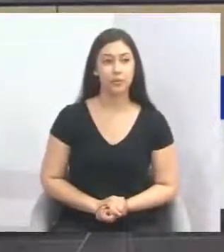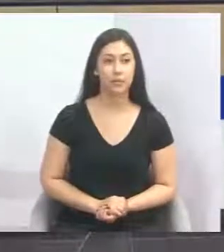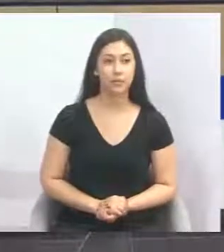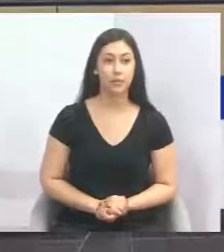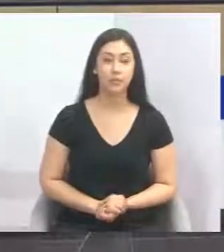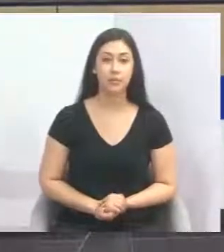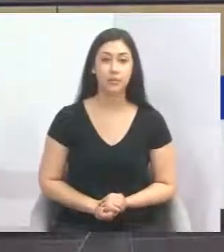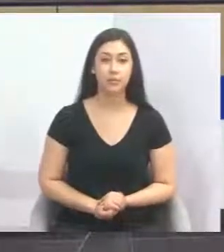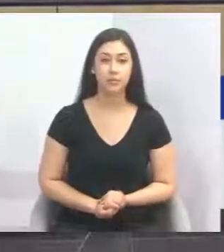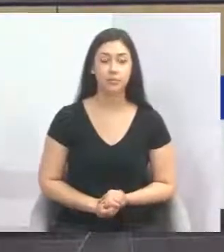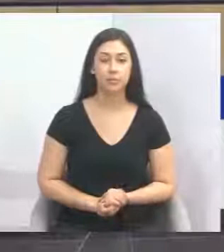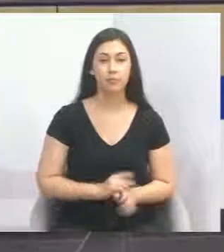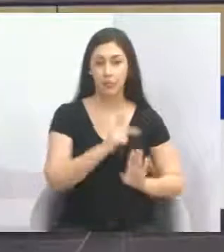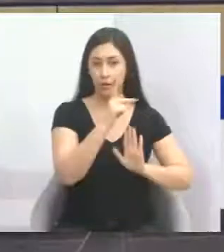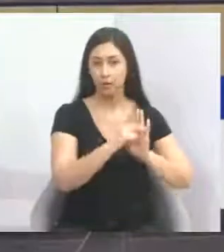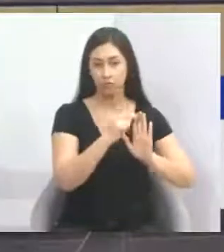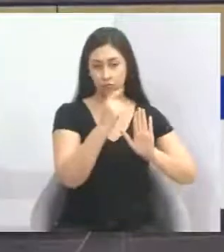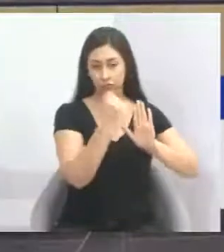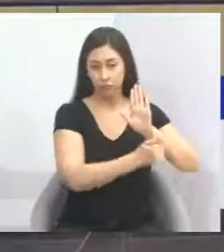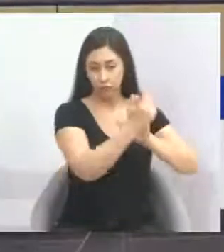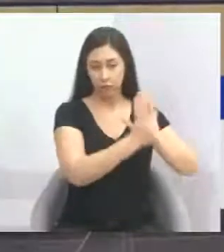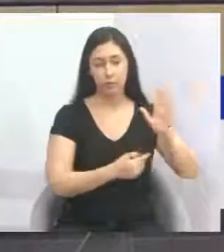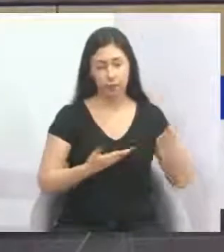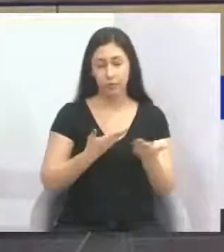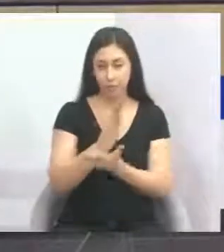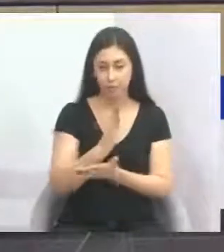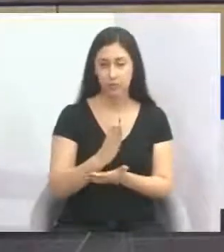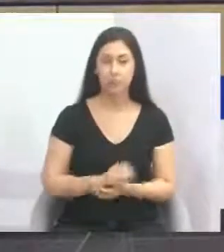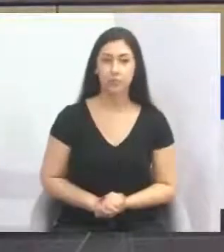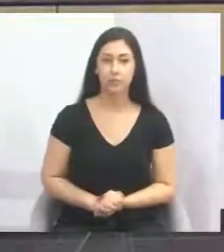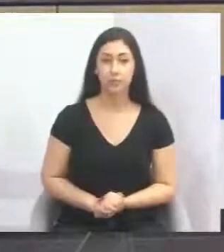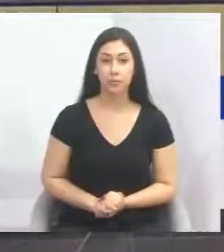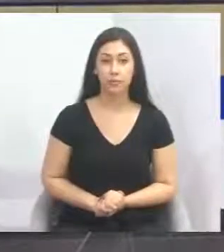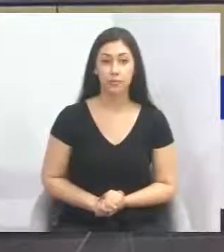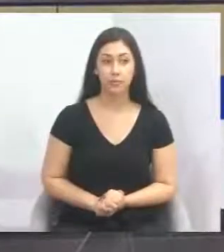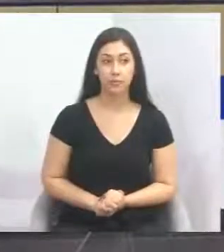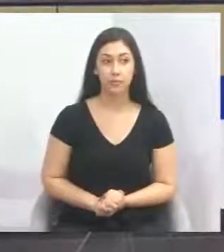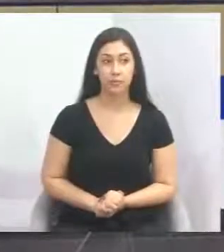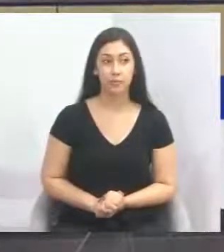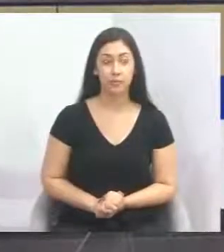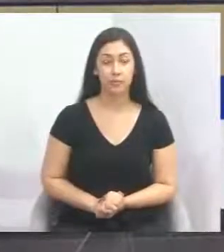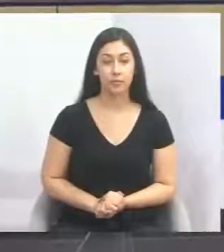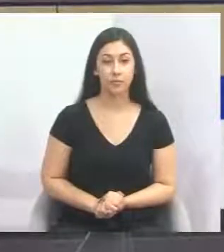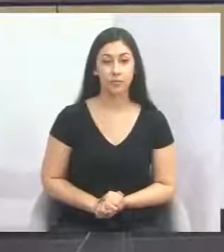O veto foi aprovado por 12 votos favoráveis e 1 contrário. E 2 contrários.